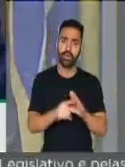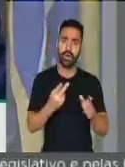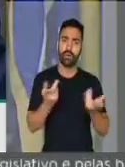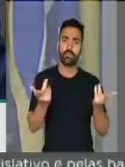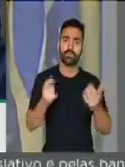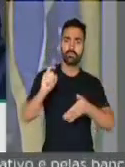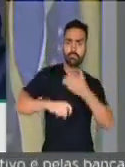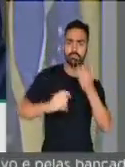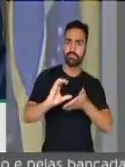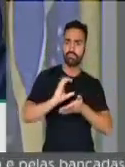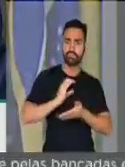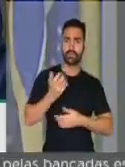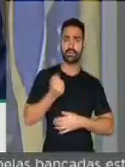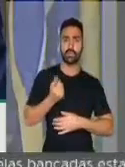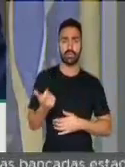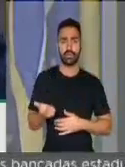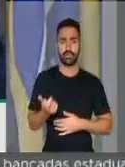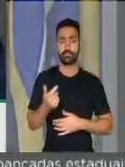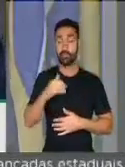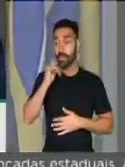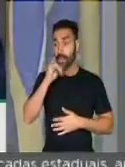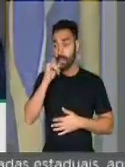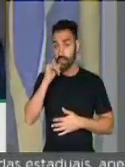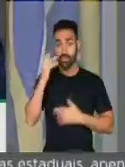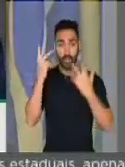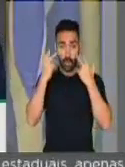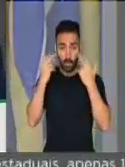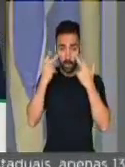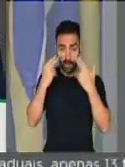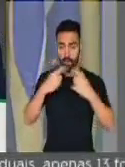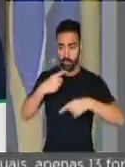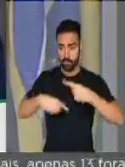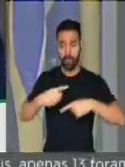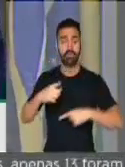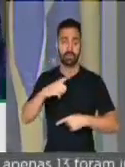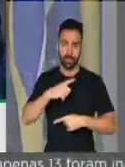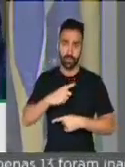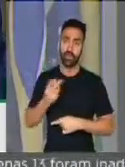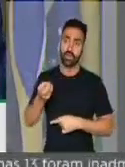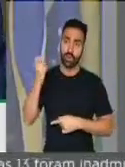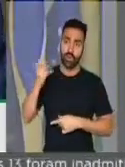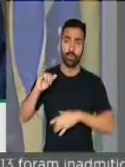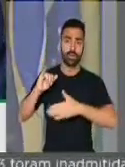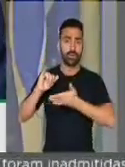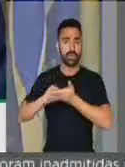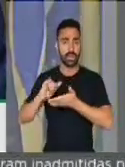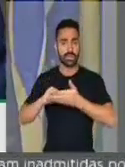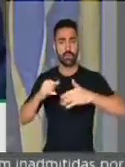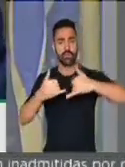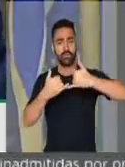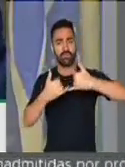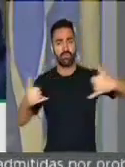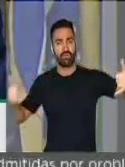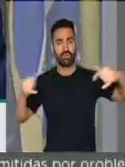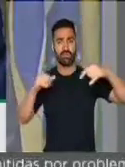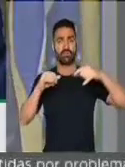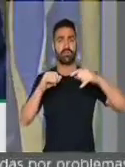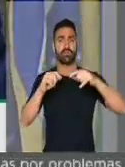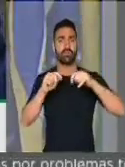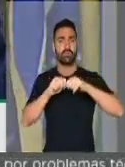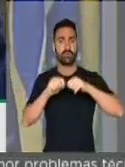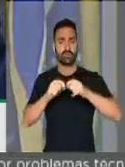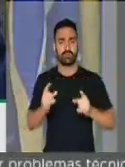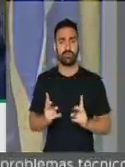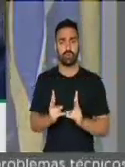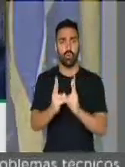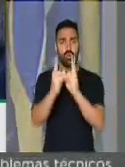na energia convencional, cobra-se pela instalação da porteação das grandes